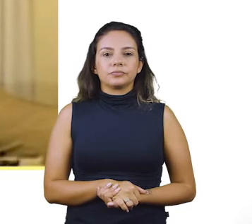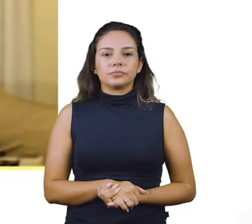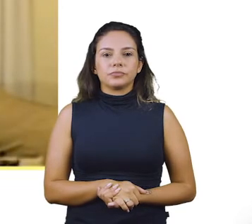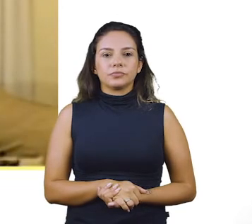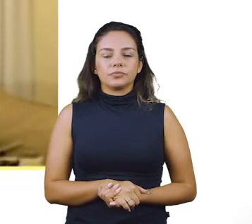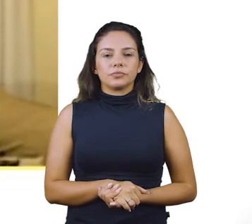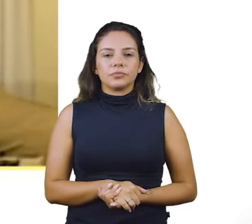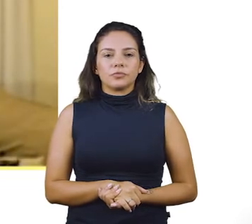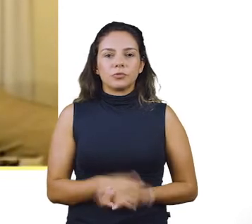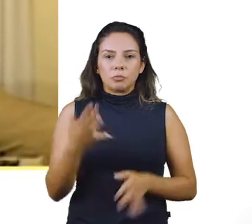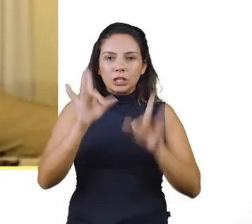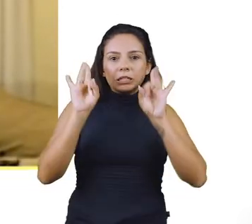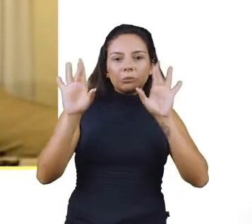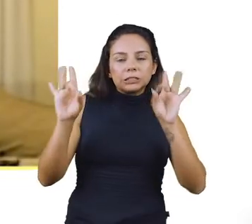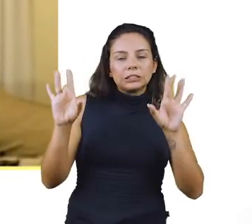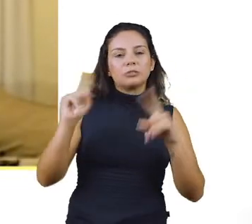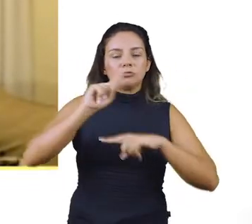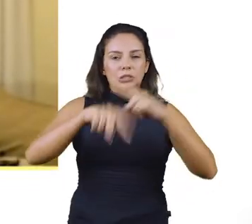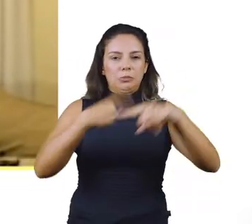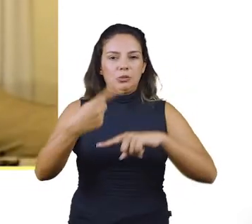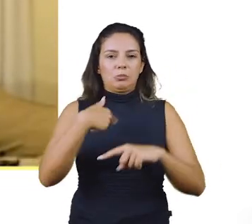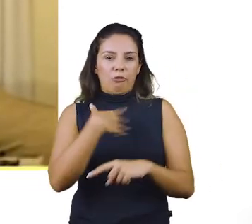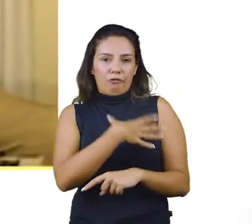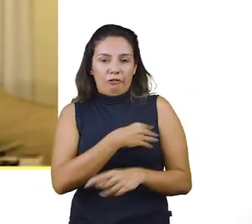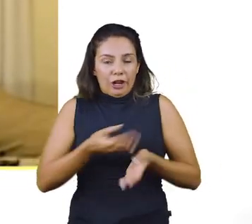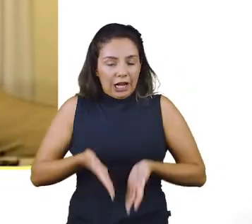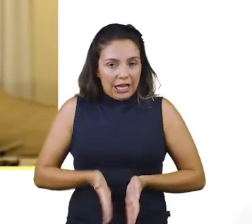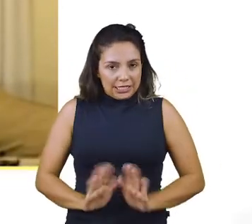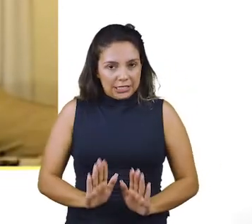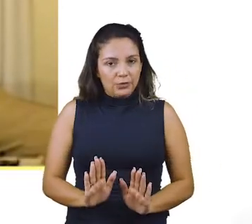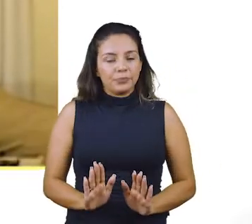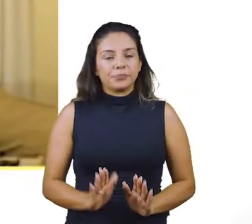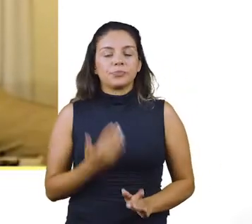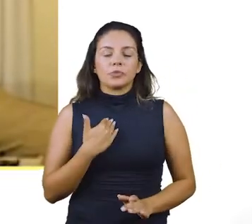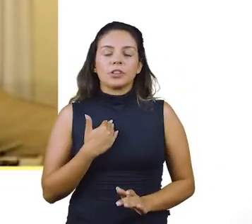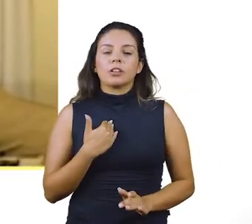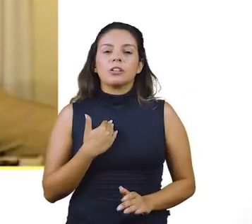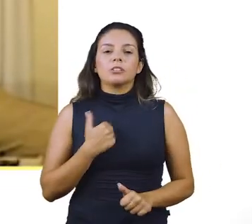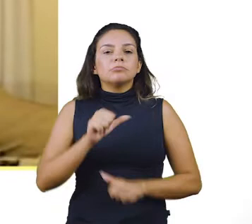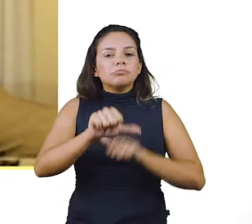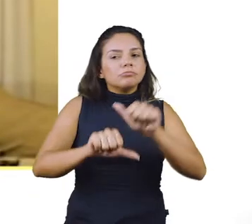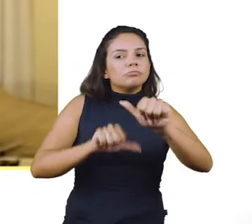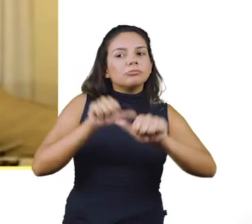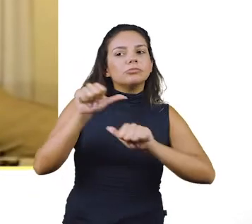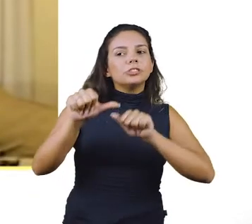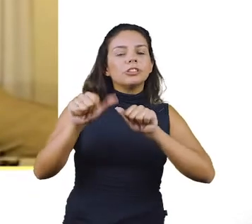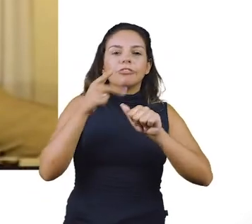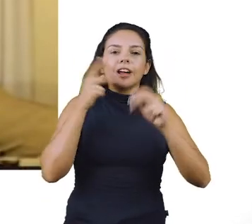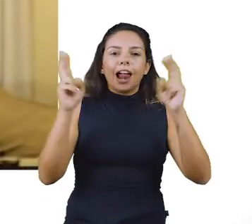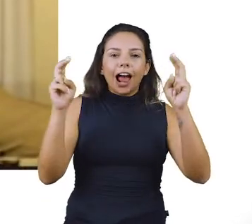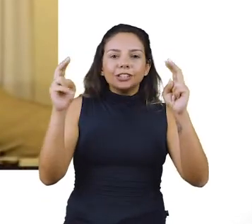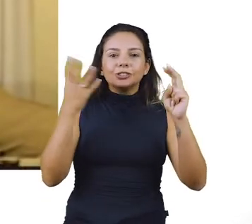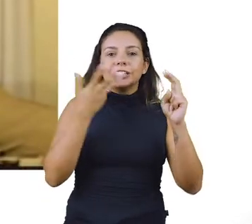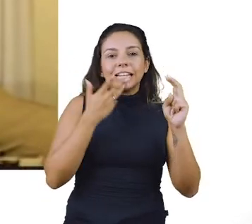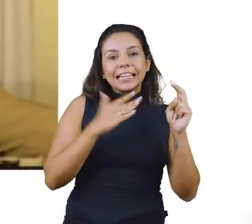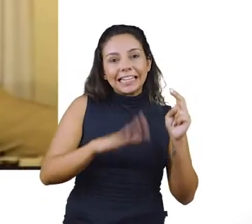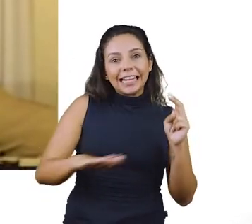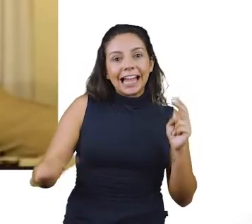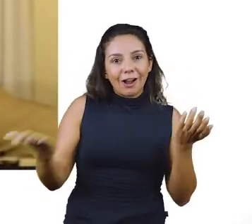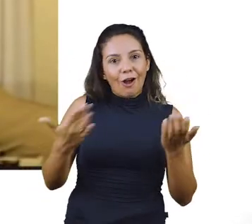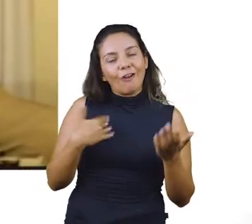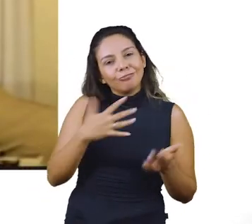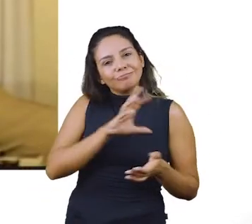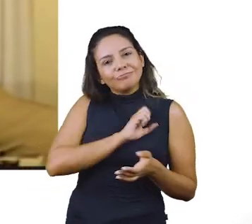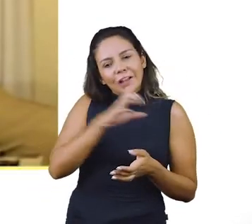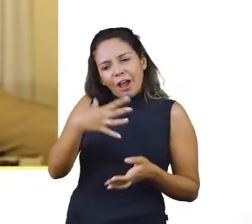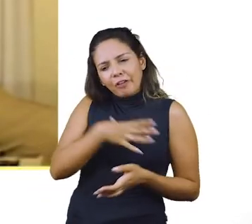um motivo muito especial, depois que o meu filho nasceu, eu resolvi também falar desses assuntos infantis. Sabe,